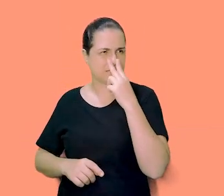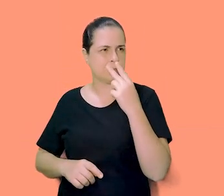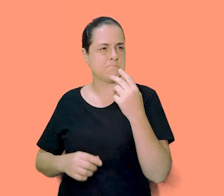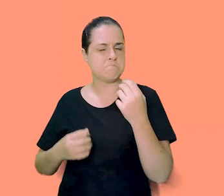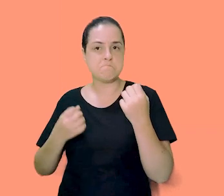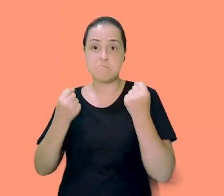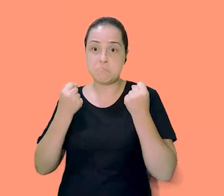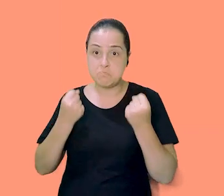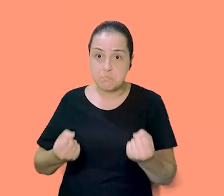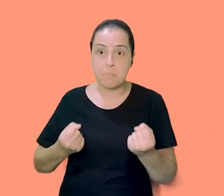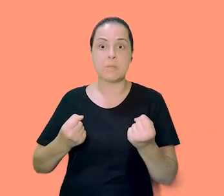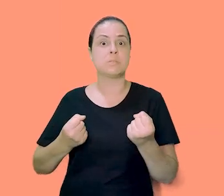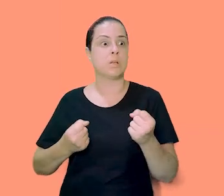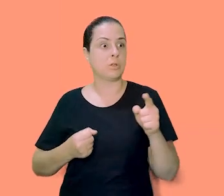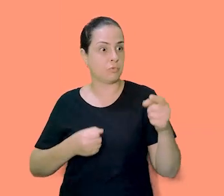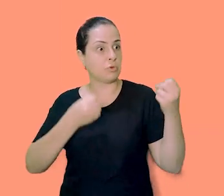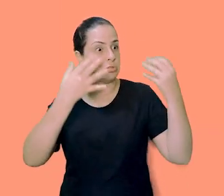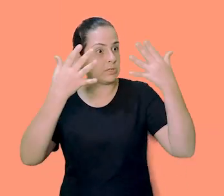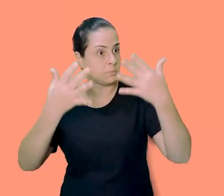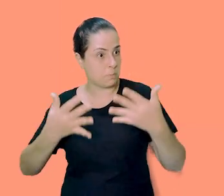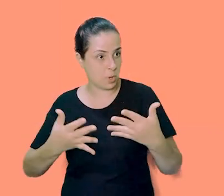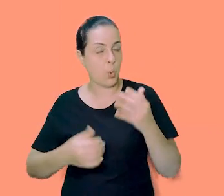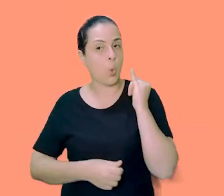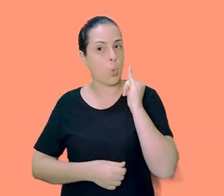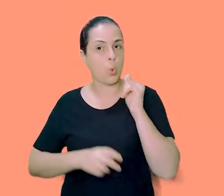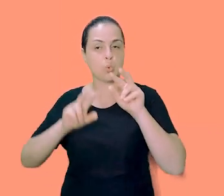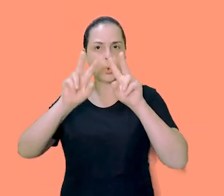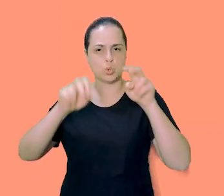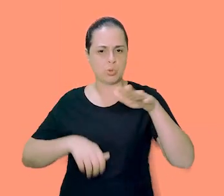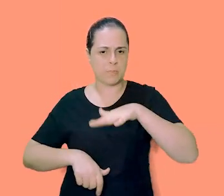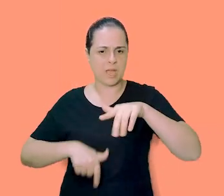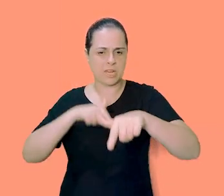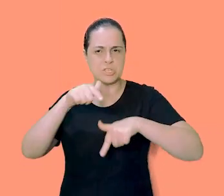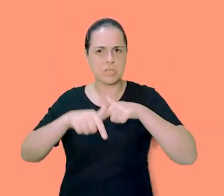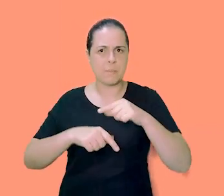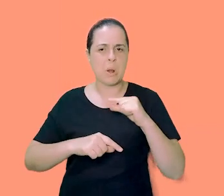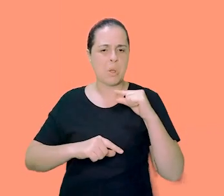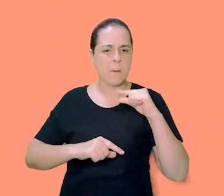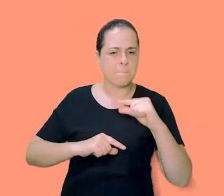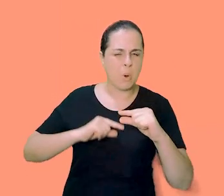pensar na tua narrativa aí no mercado de trabalho, quanto pequenas